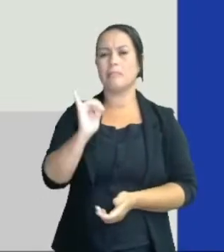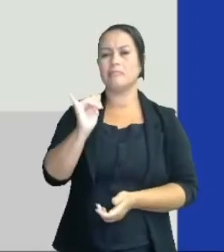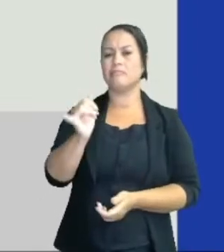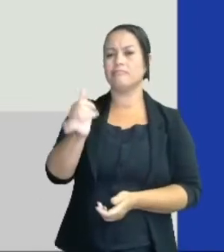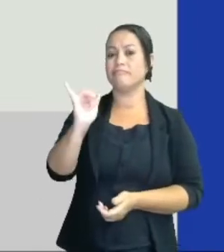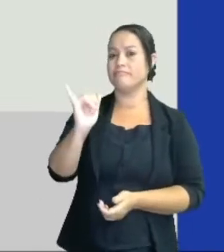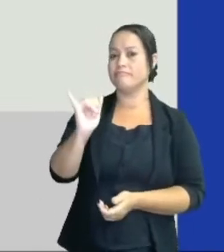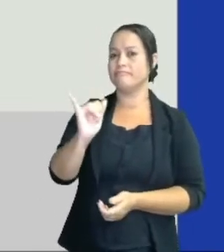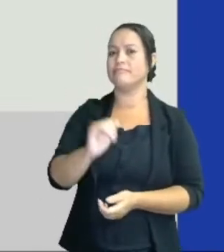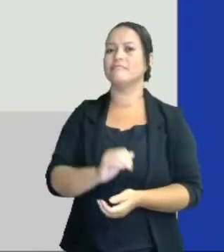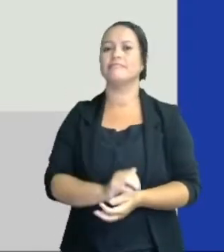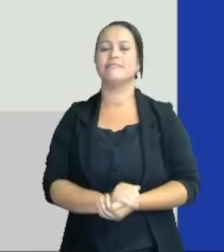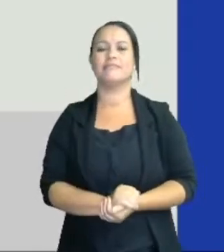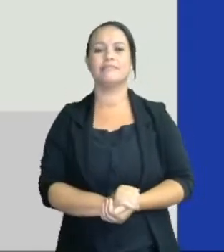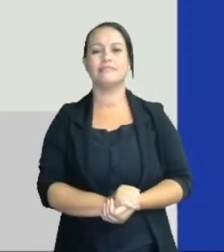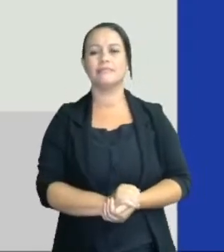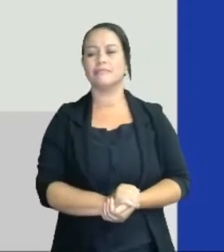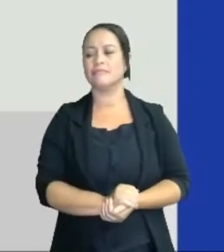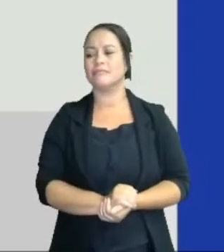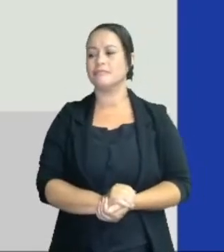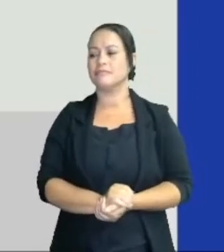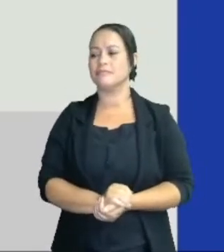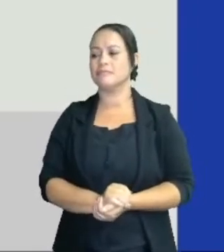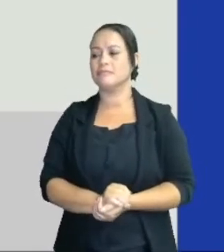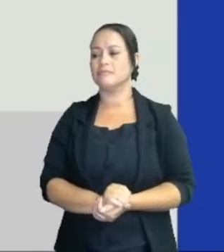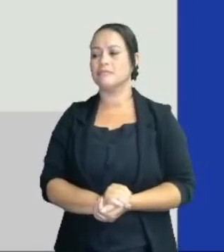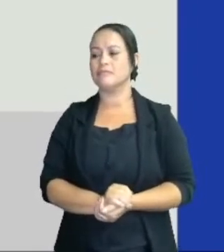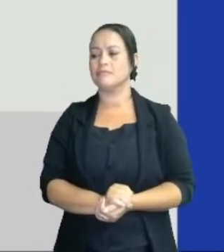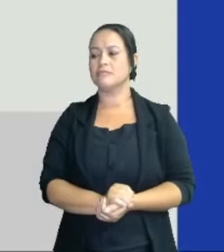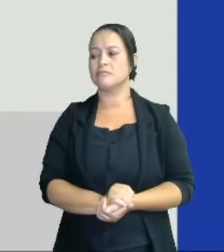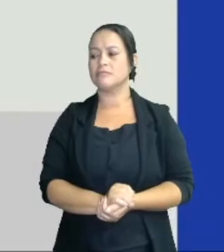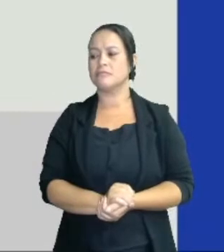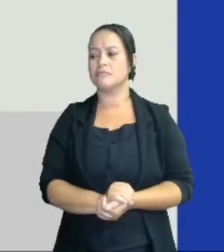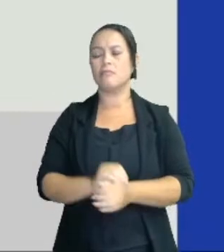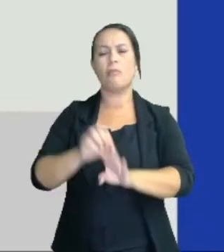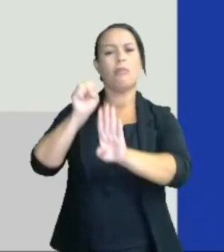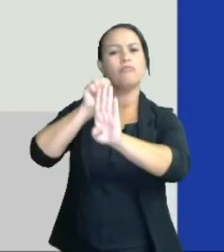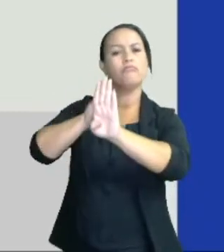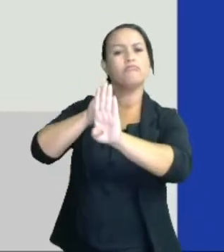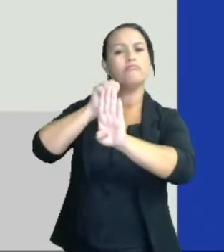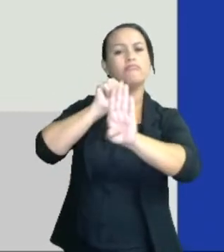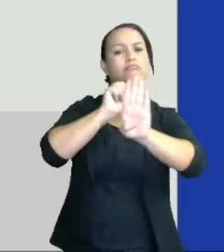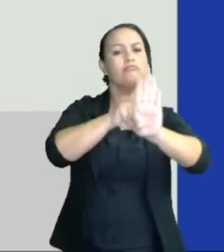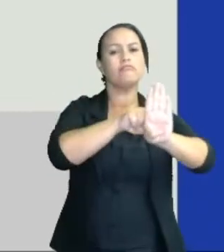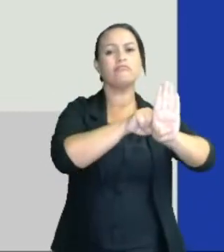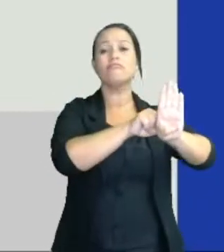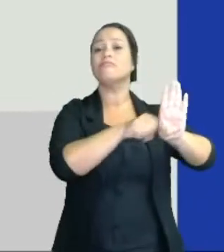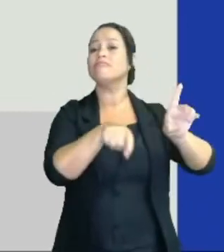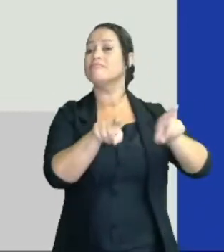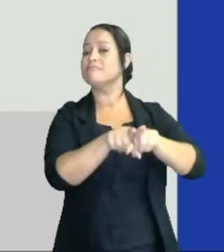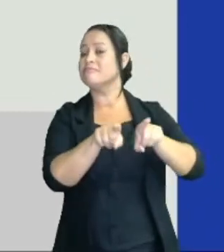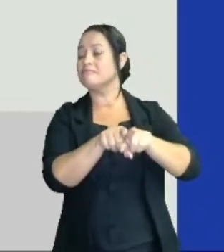tiro, bang, bang. Quando está batendo em algo, tum, tum.